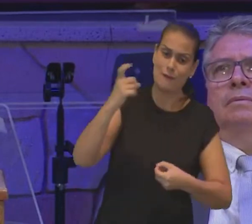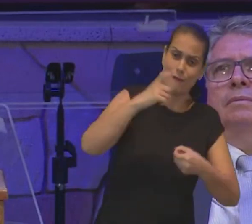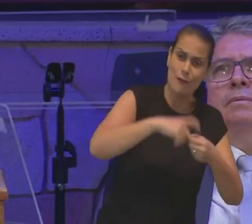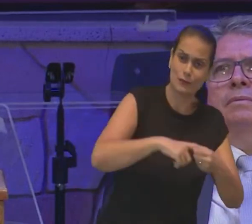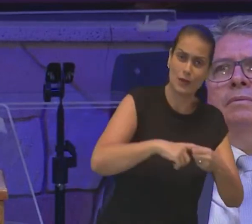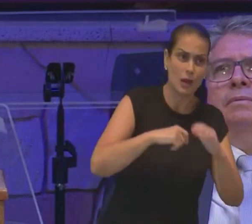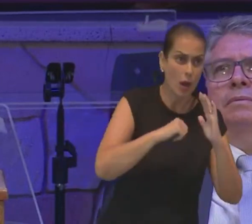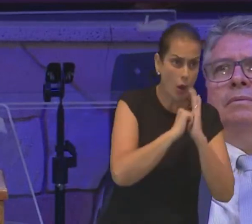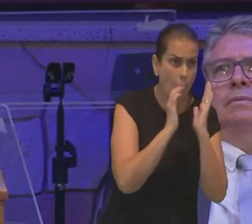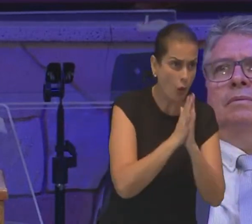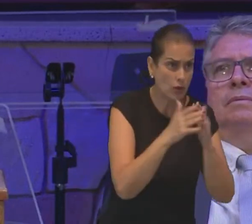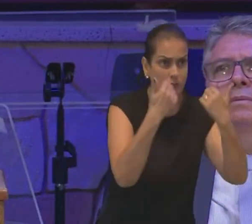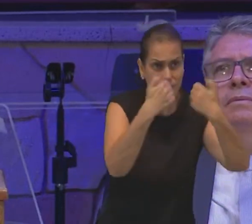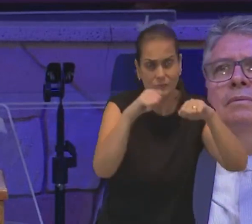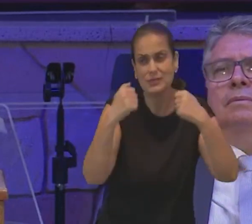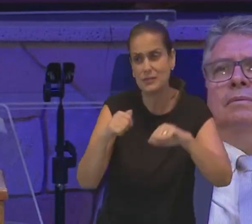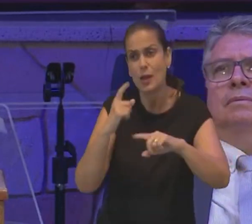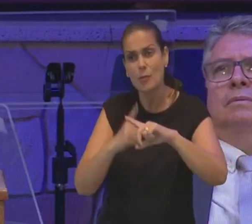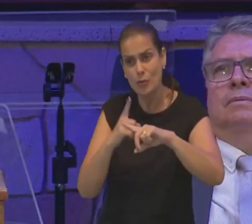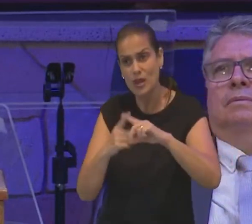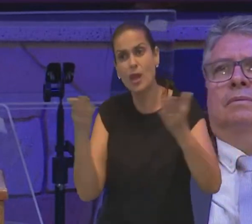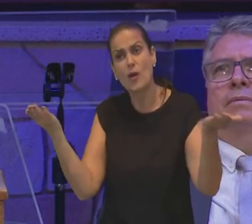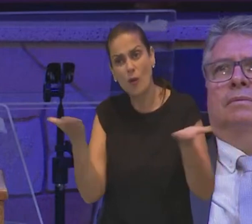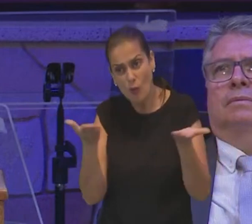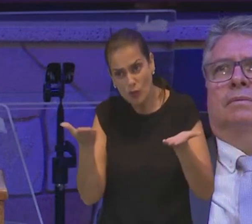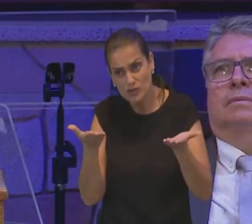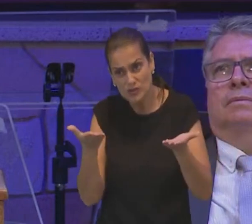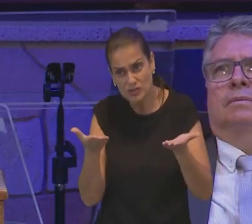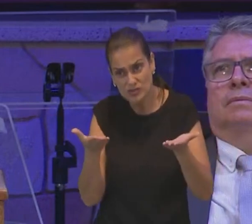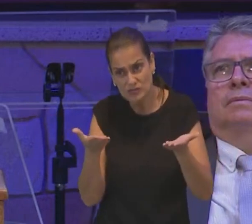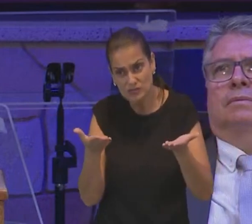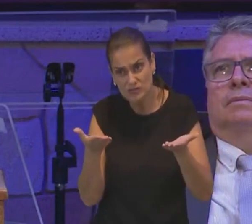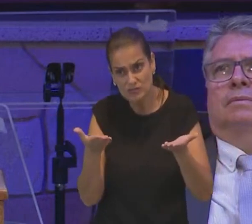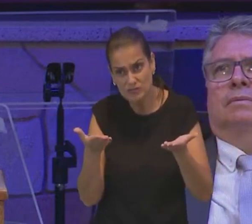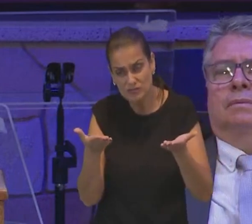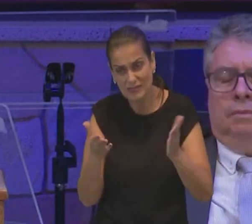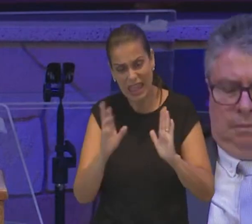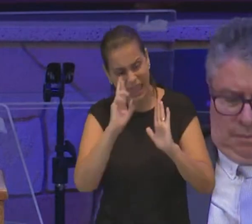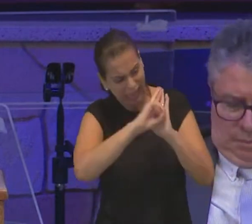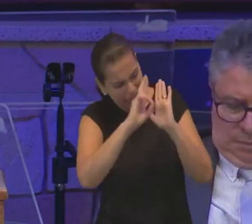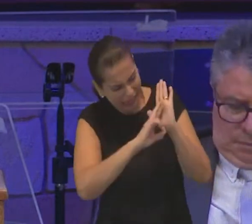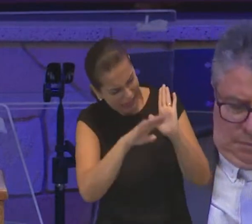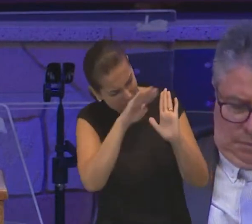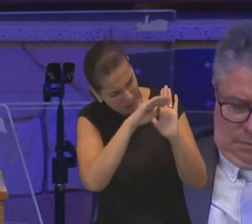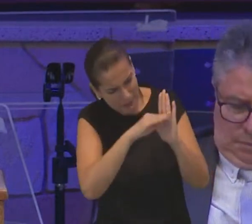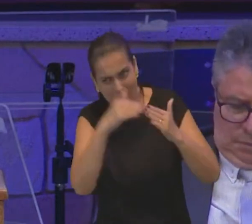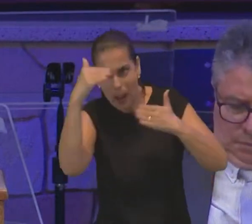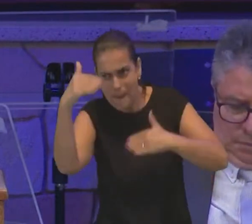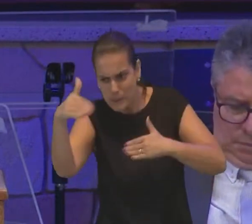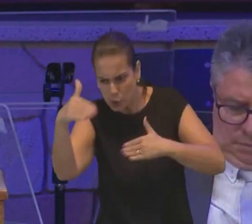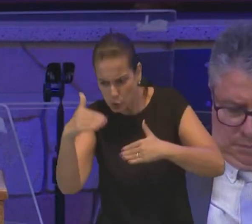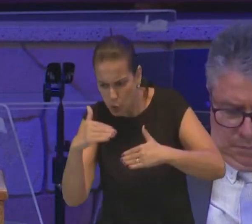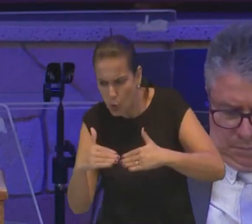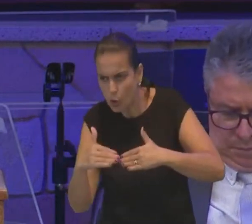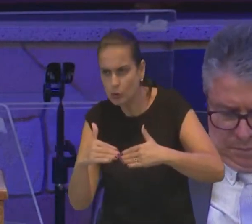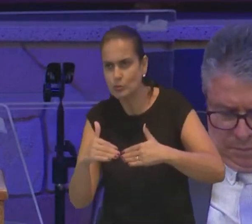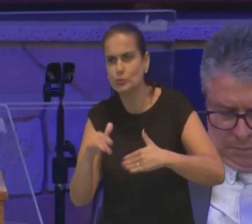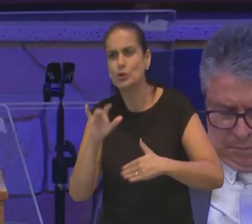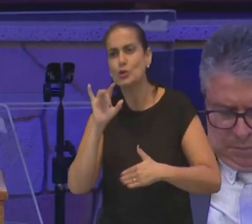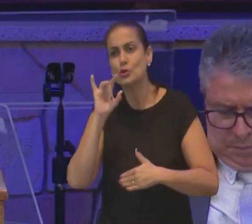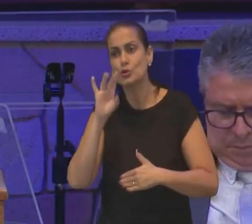Mauri, porque hoje os nossos estatutos, protocolos, né, só